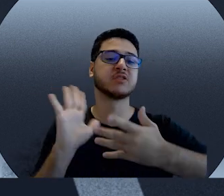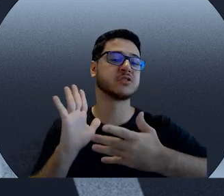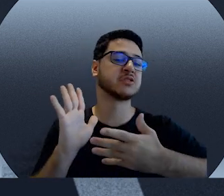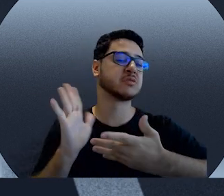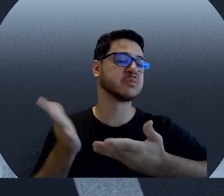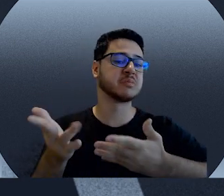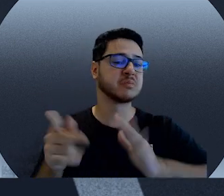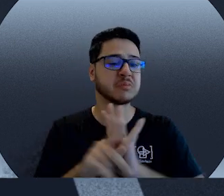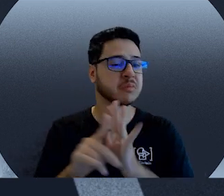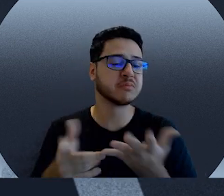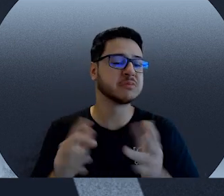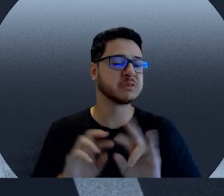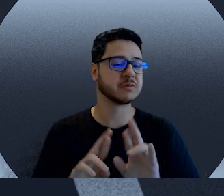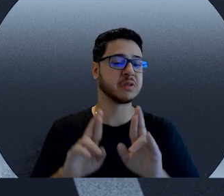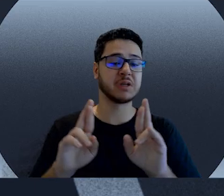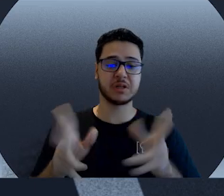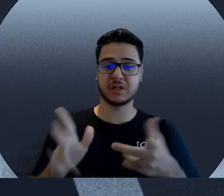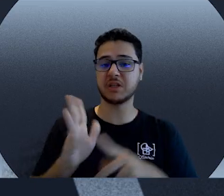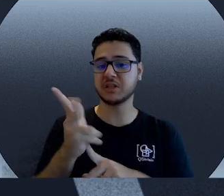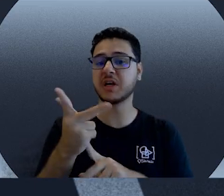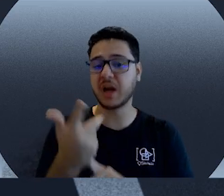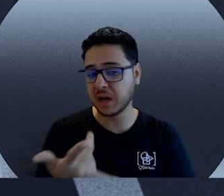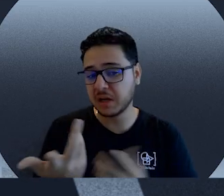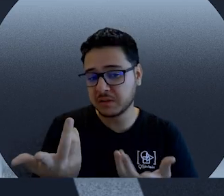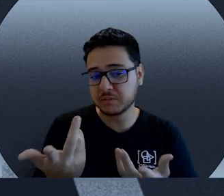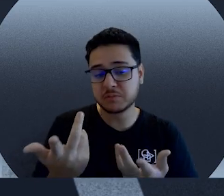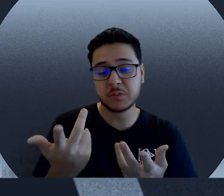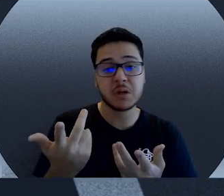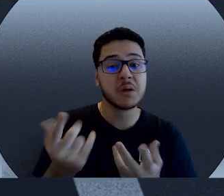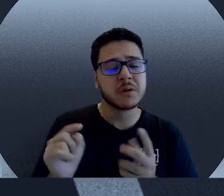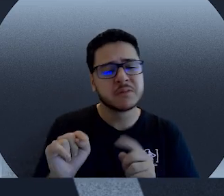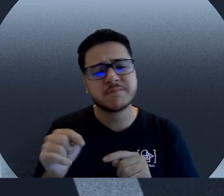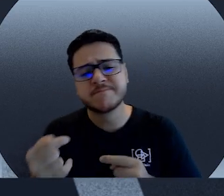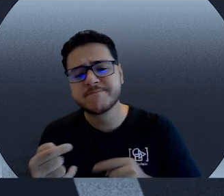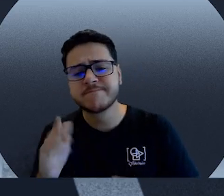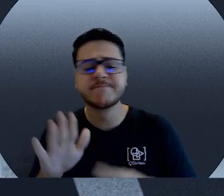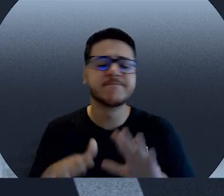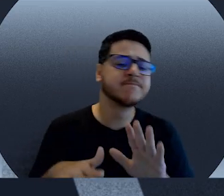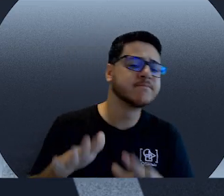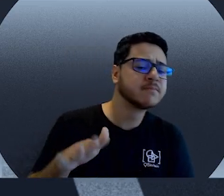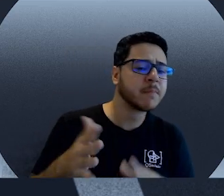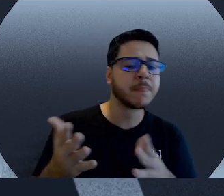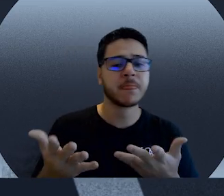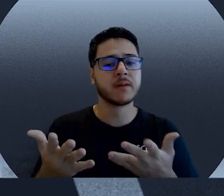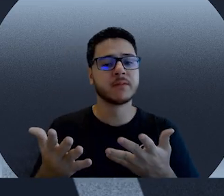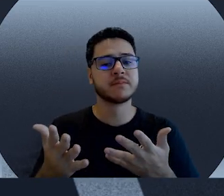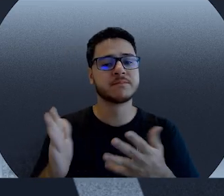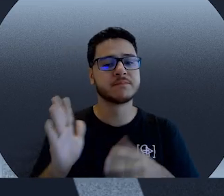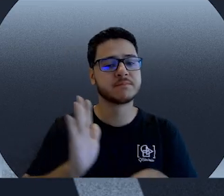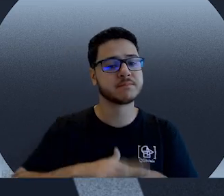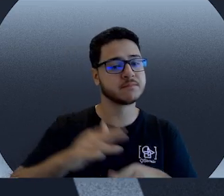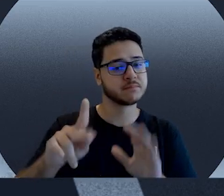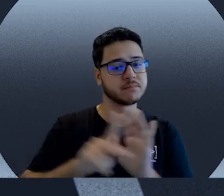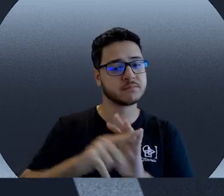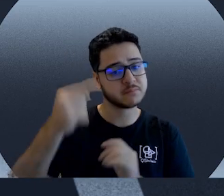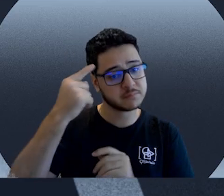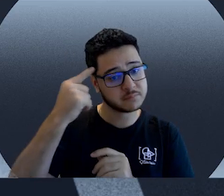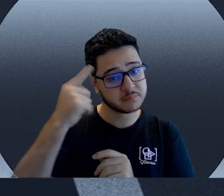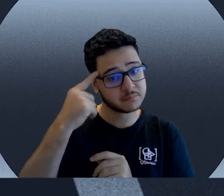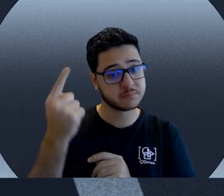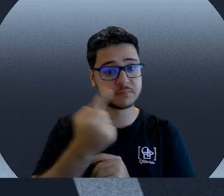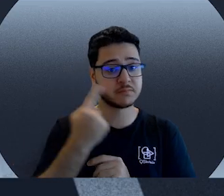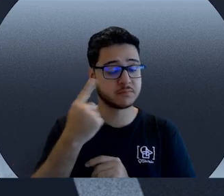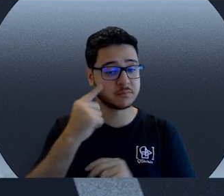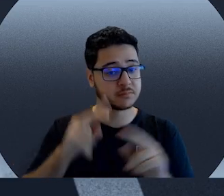eu não gosto, não entendo a arte contemporânea. Mas talvez ela tenha sido mais pensada para a